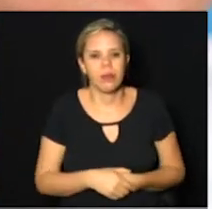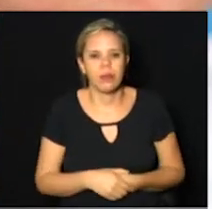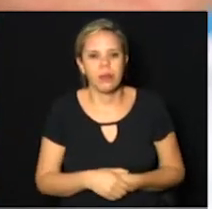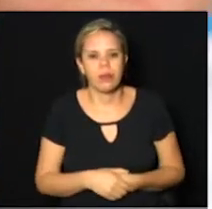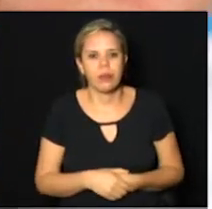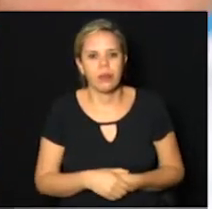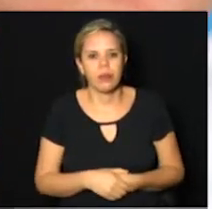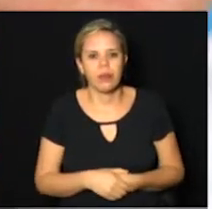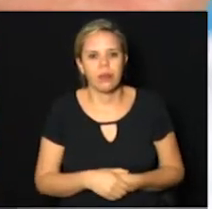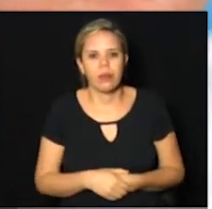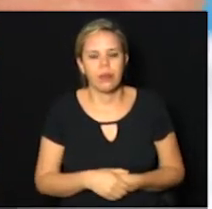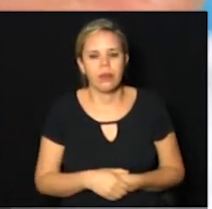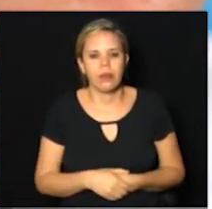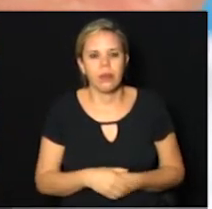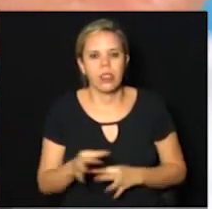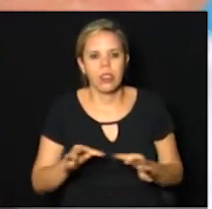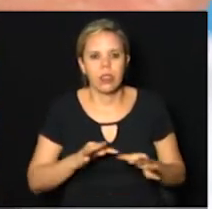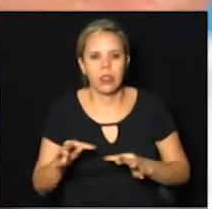Mas o padrão ouro,